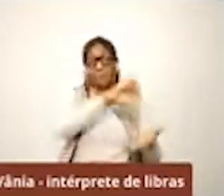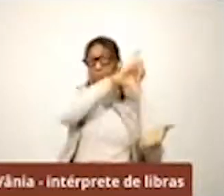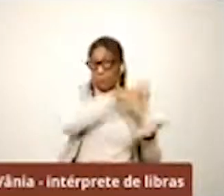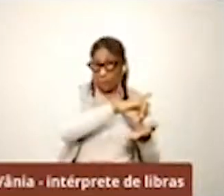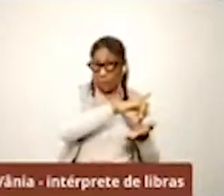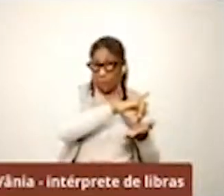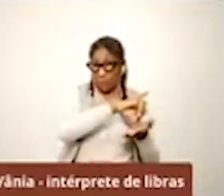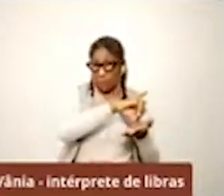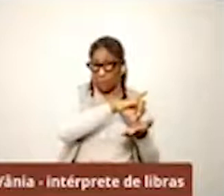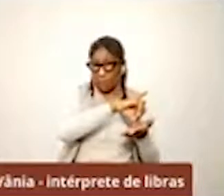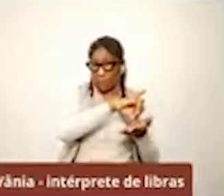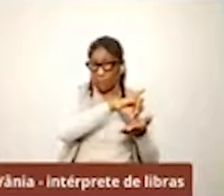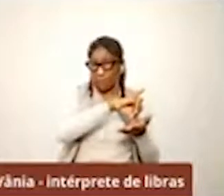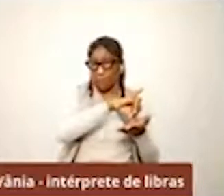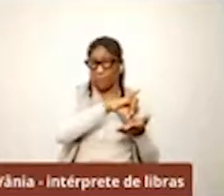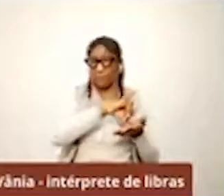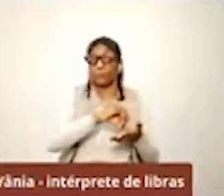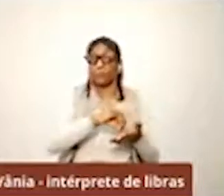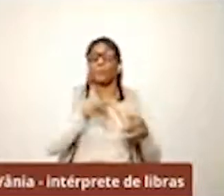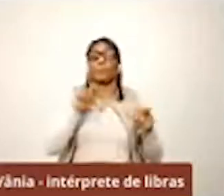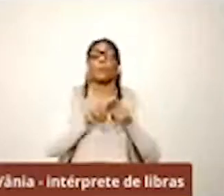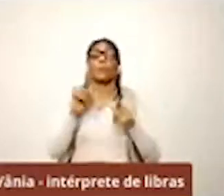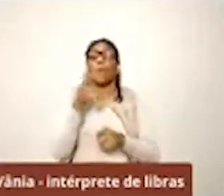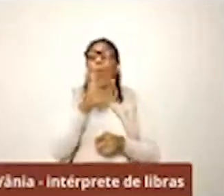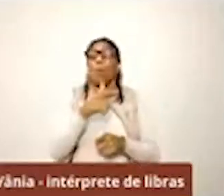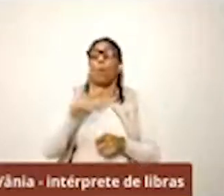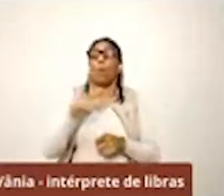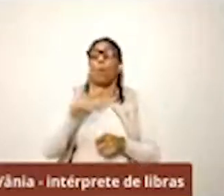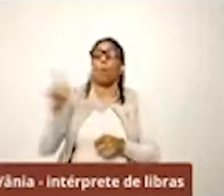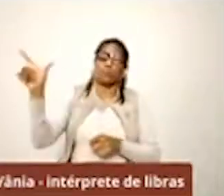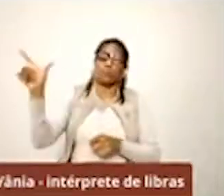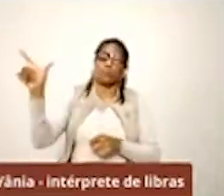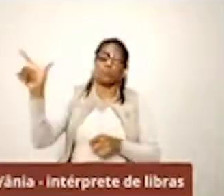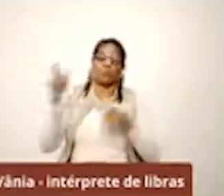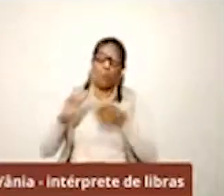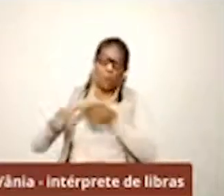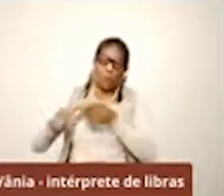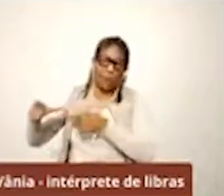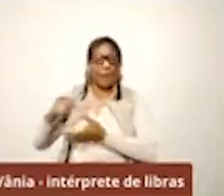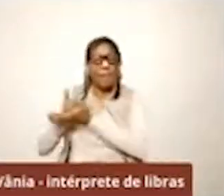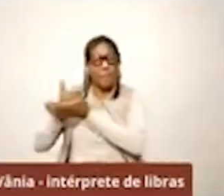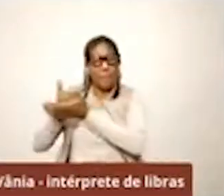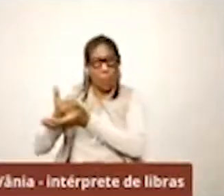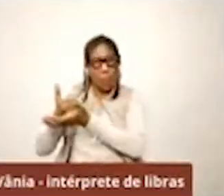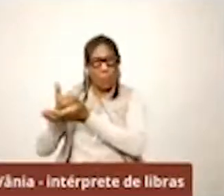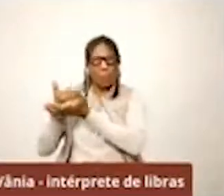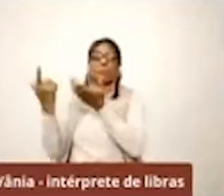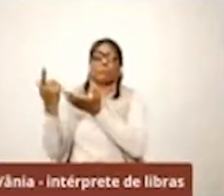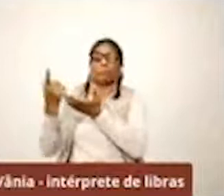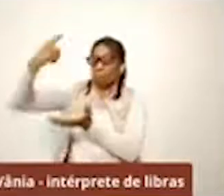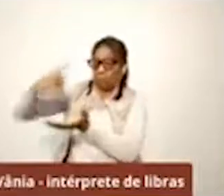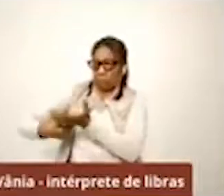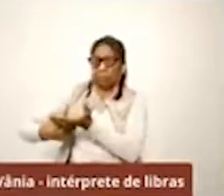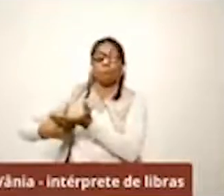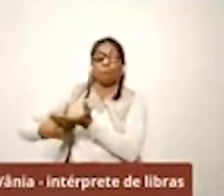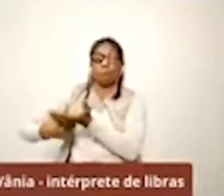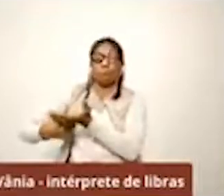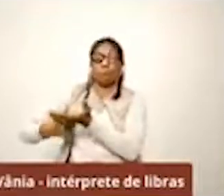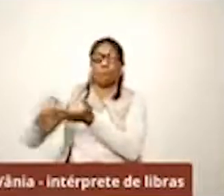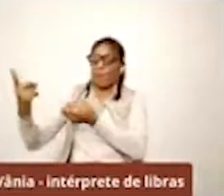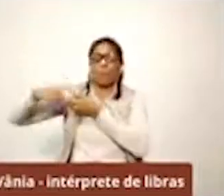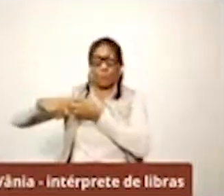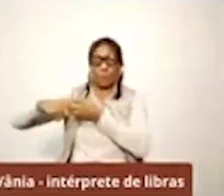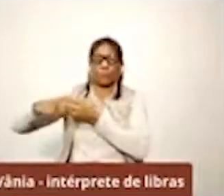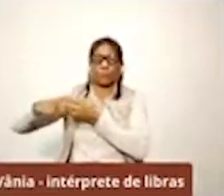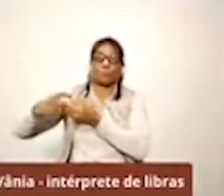que estão com acordo com o governo do estado para fazer esses exames, o laboratório da UFRGS, da Universidade Federal